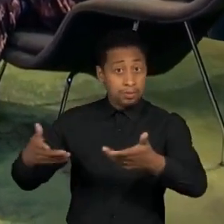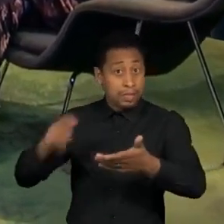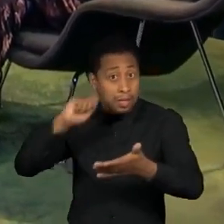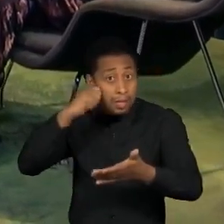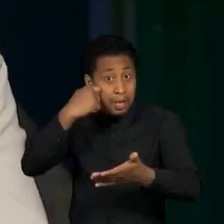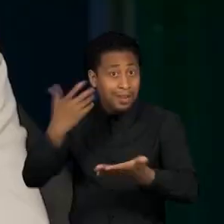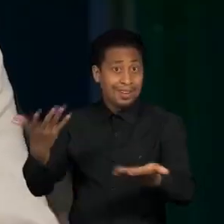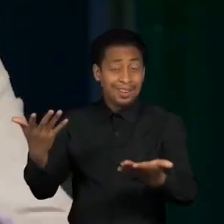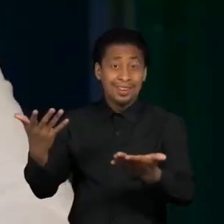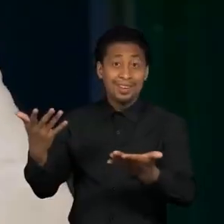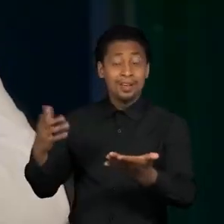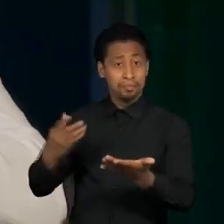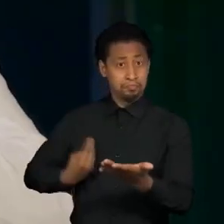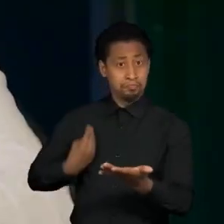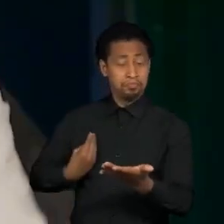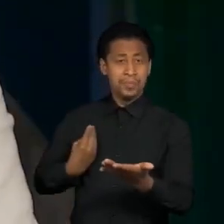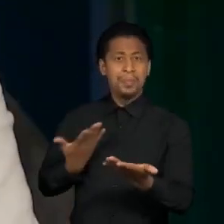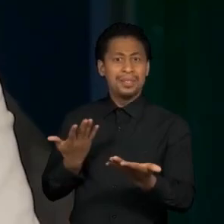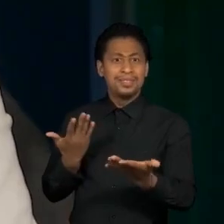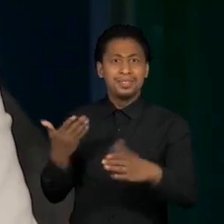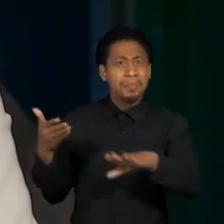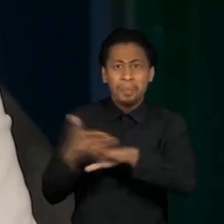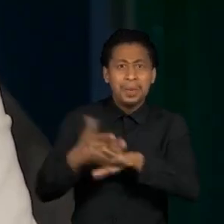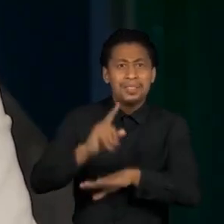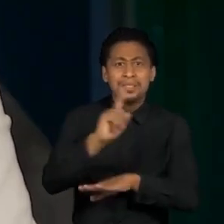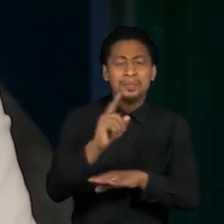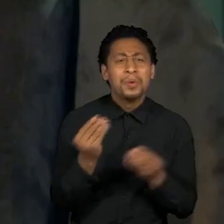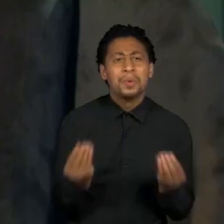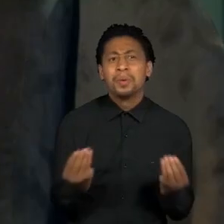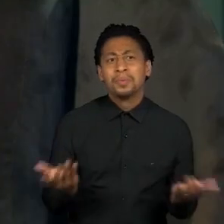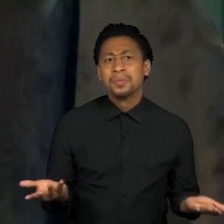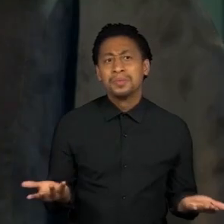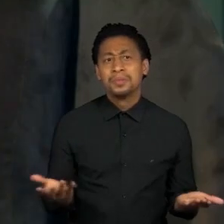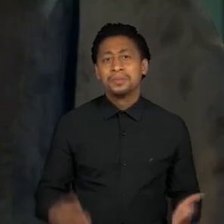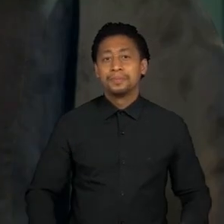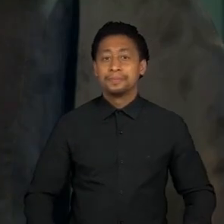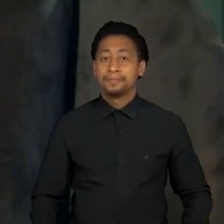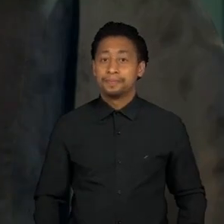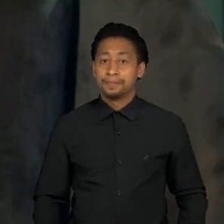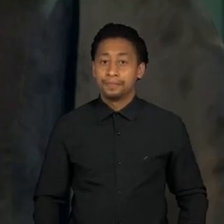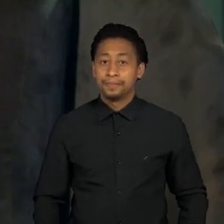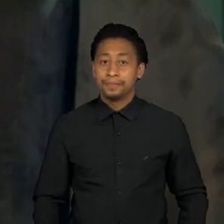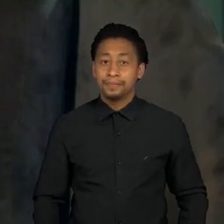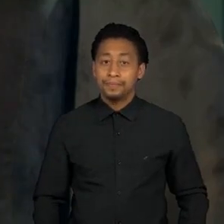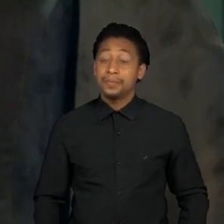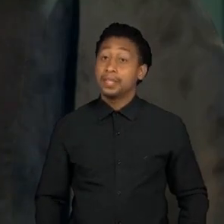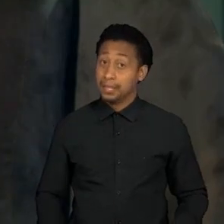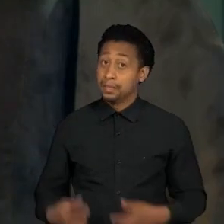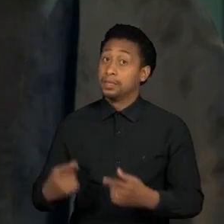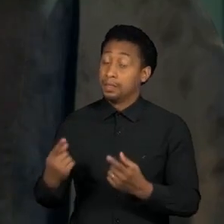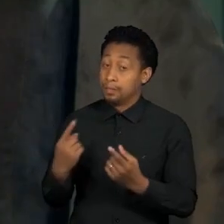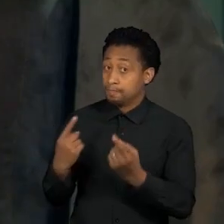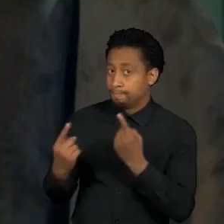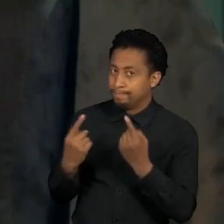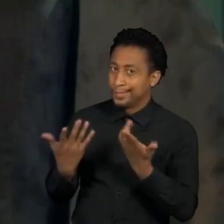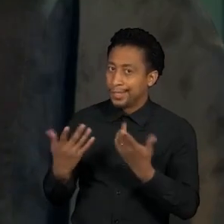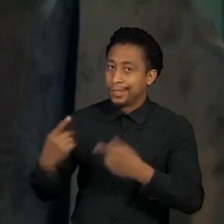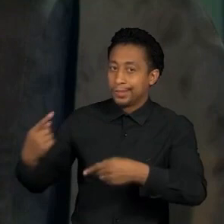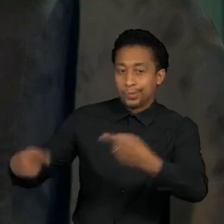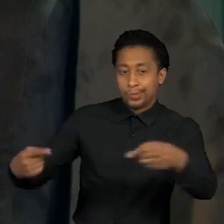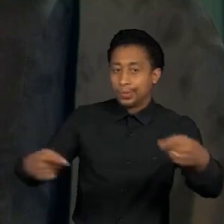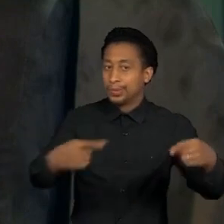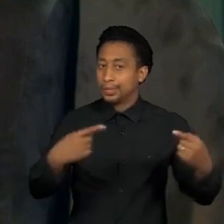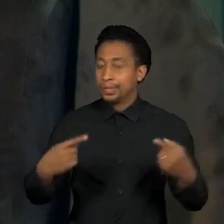o negro não está nem dentro e nem fora da moda essa é uma discussão é bastante pertinente e